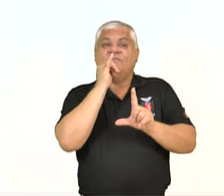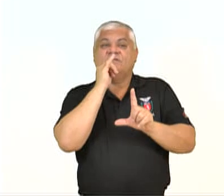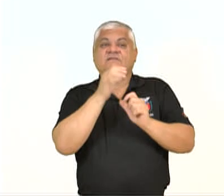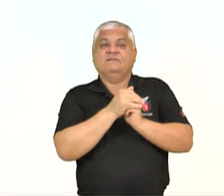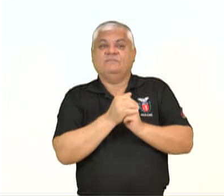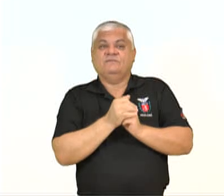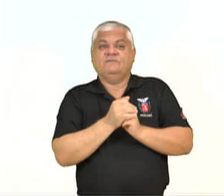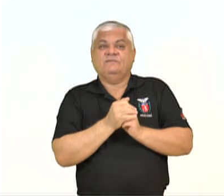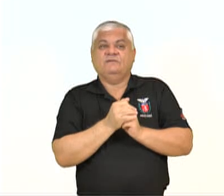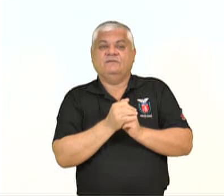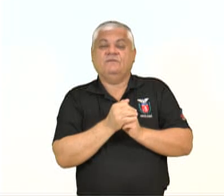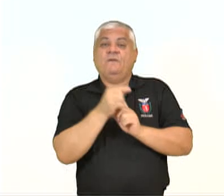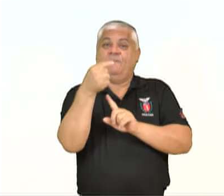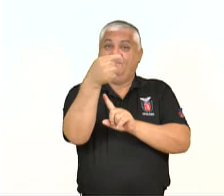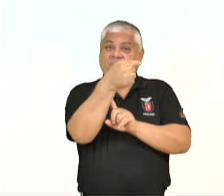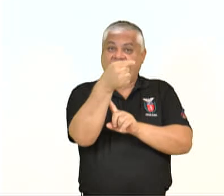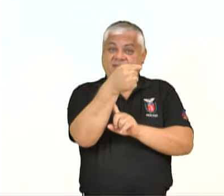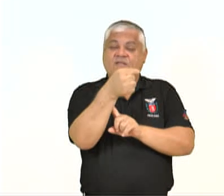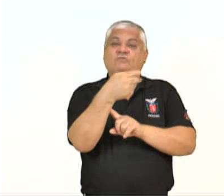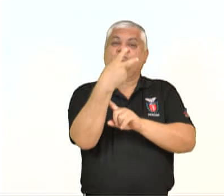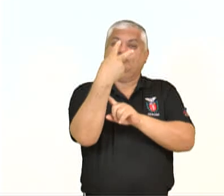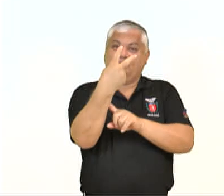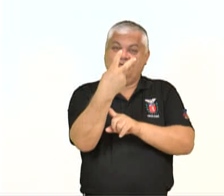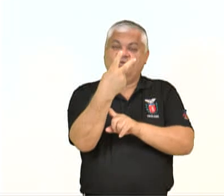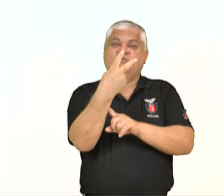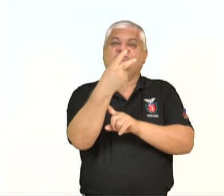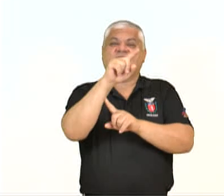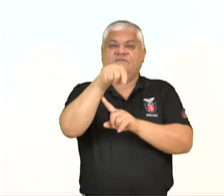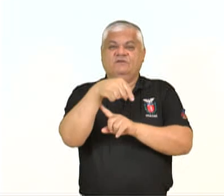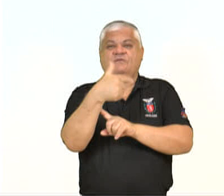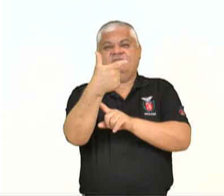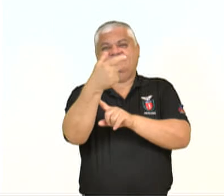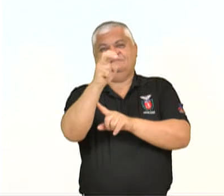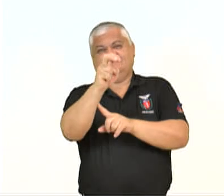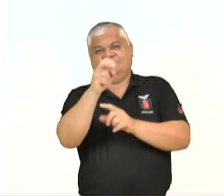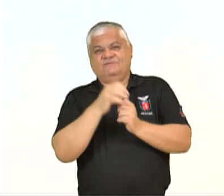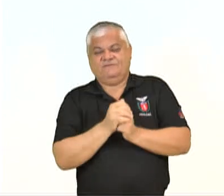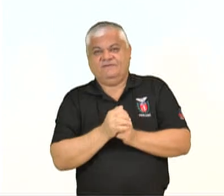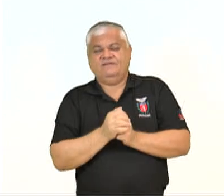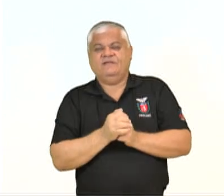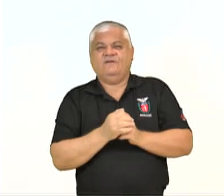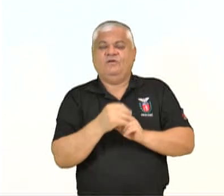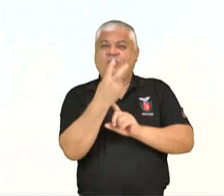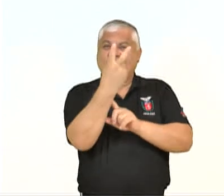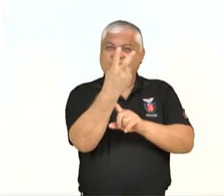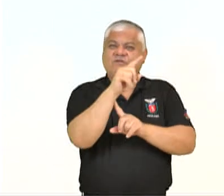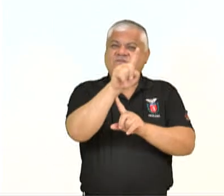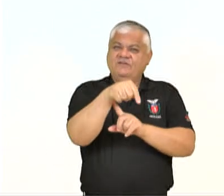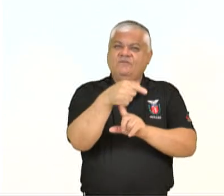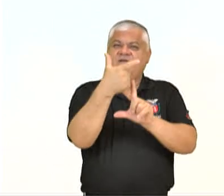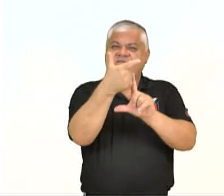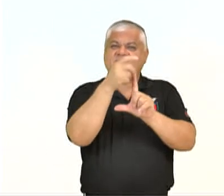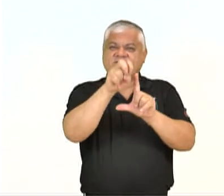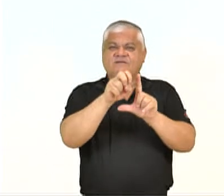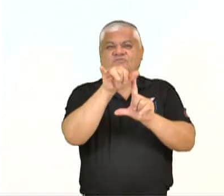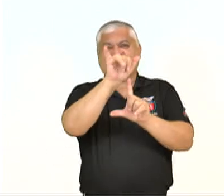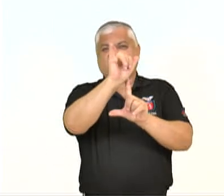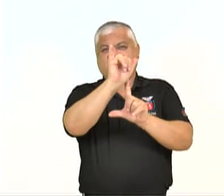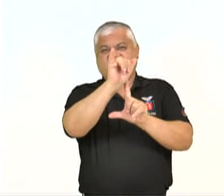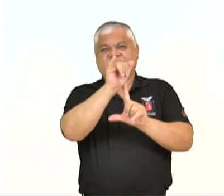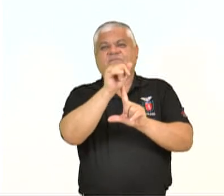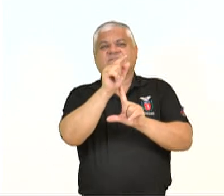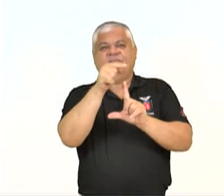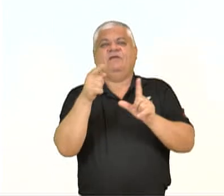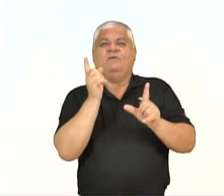o quê? Menos 2,25. Tá? Um valor decimal, né? Mas que também possibilita a localização dele